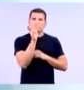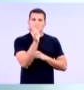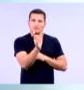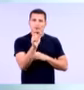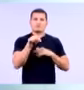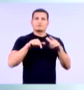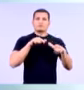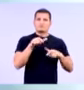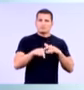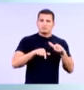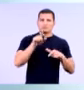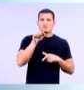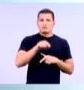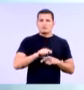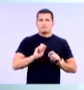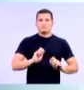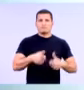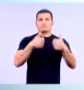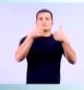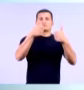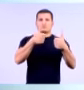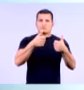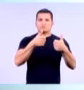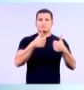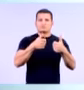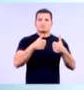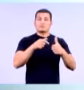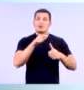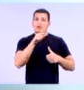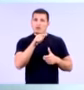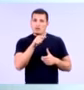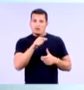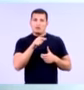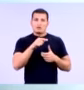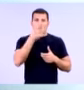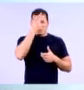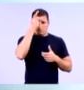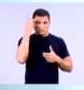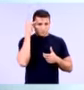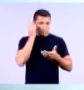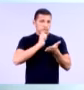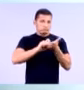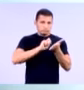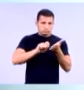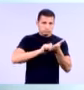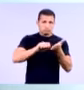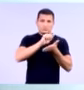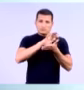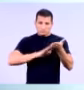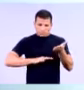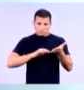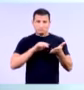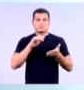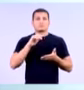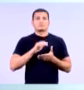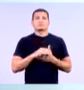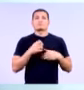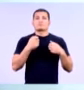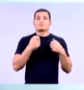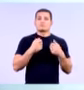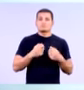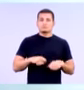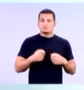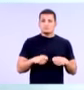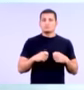é valorizada. Para isso, o autor desse texto, né, o autor dessa mensagem, vai